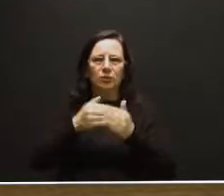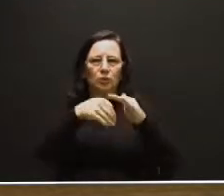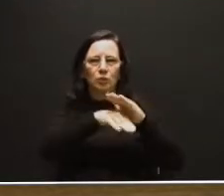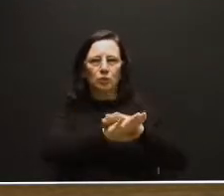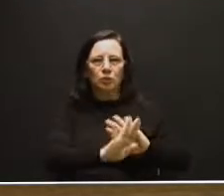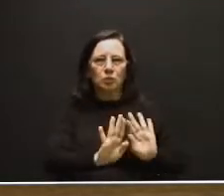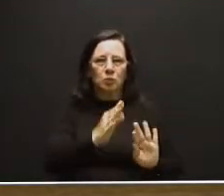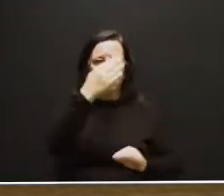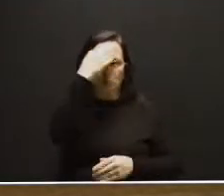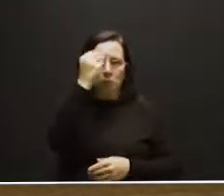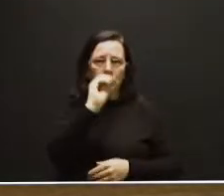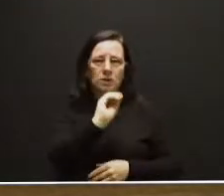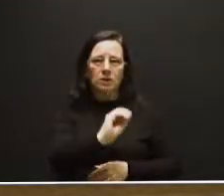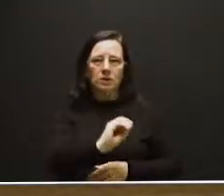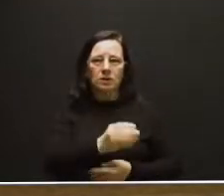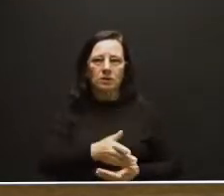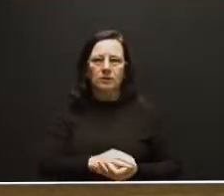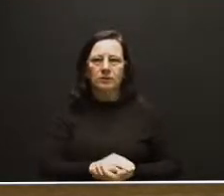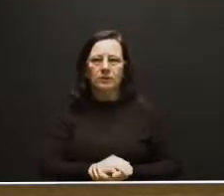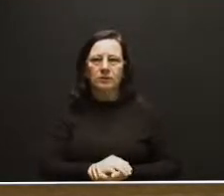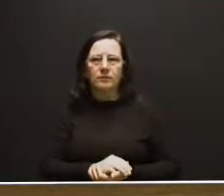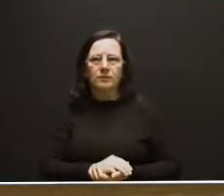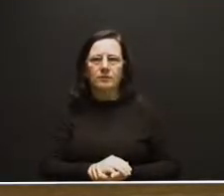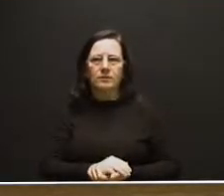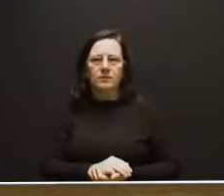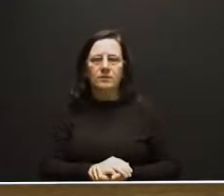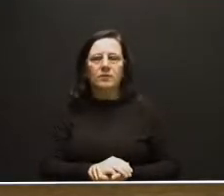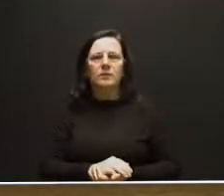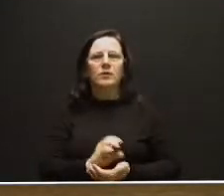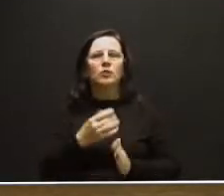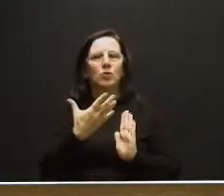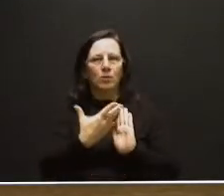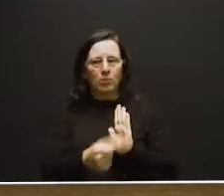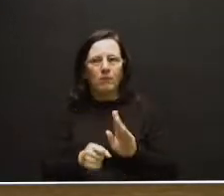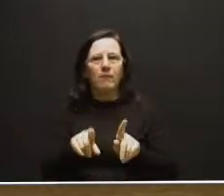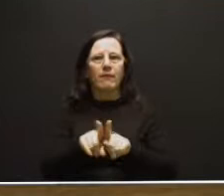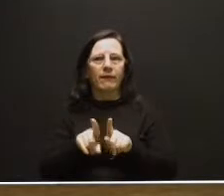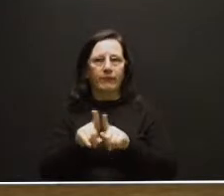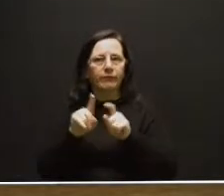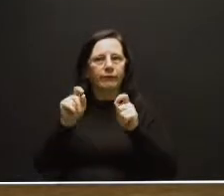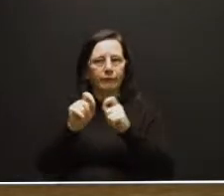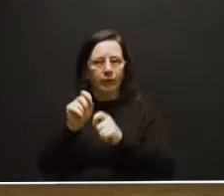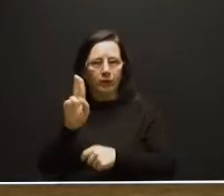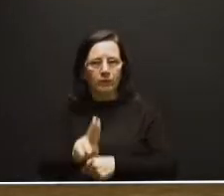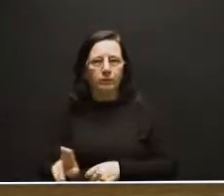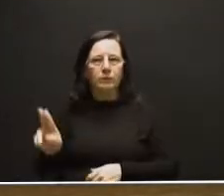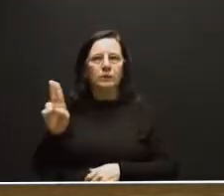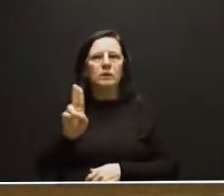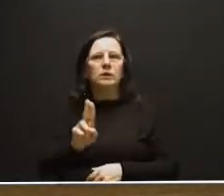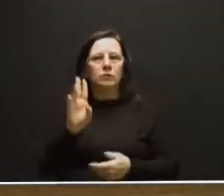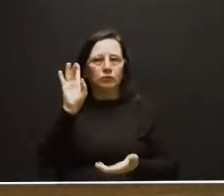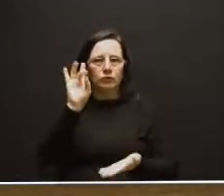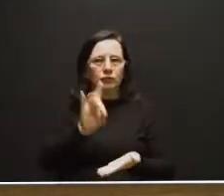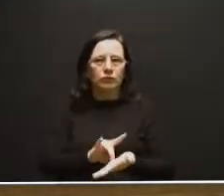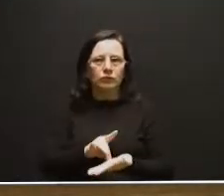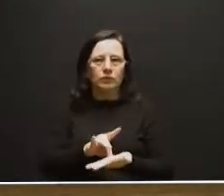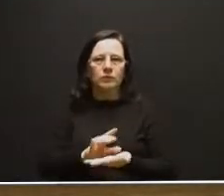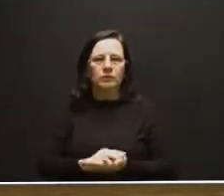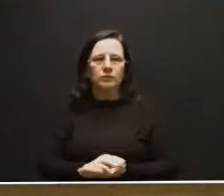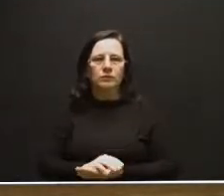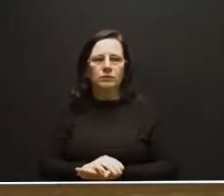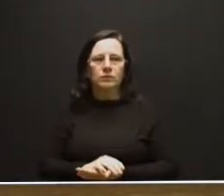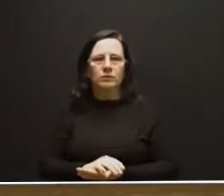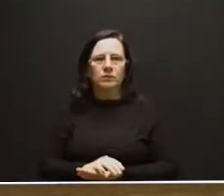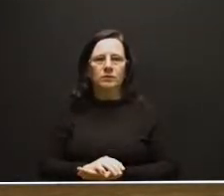mas fique esquecido então que seja não só aprovado mas colocado em prática o projeto do vereador rafael tuca